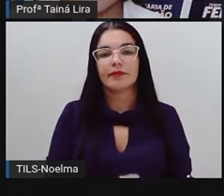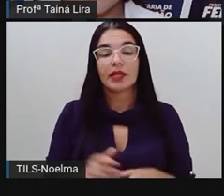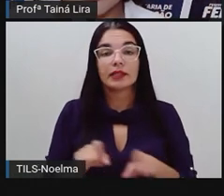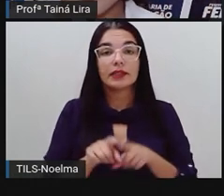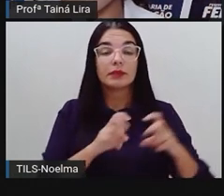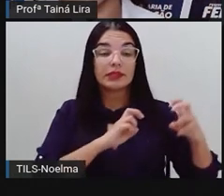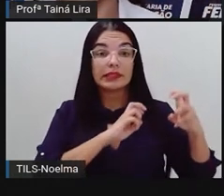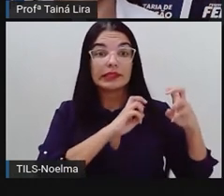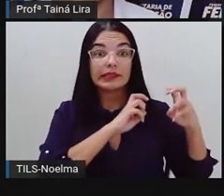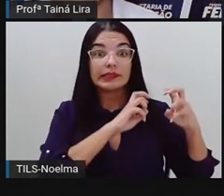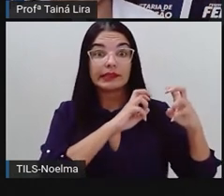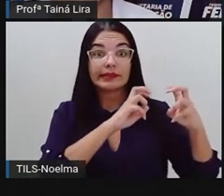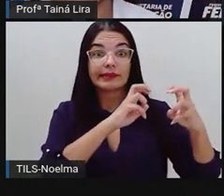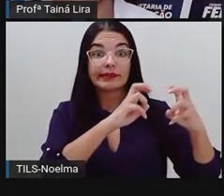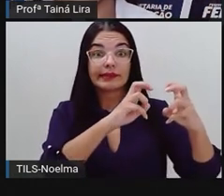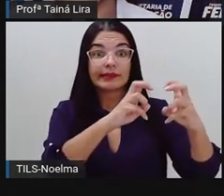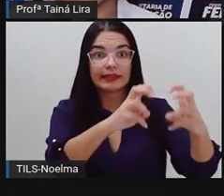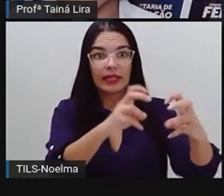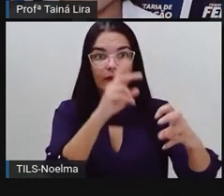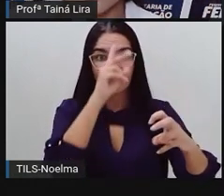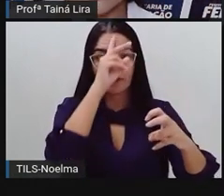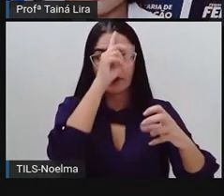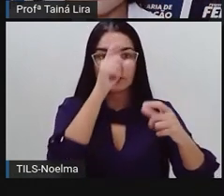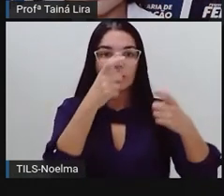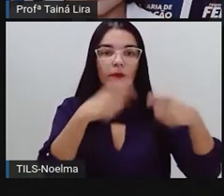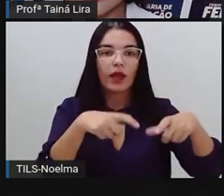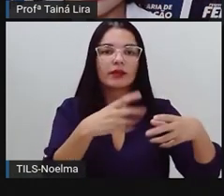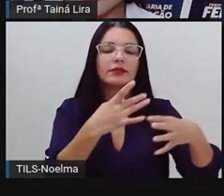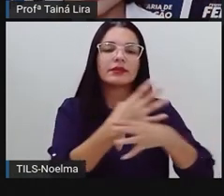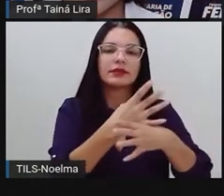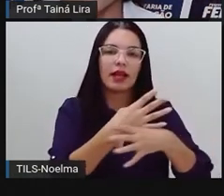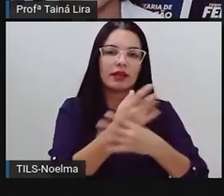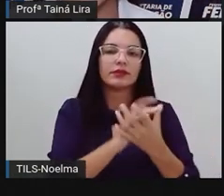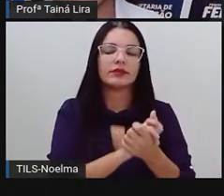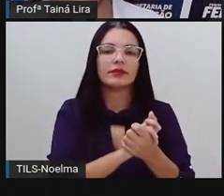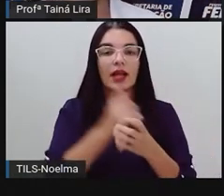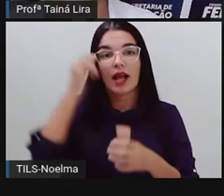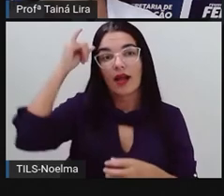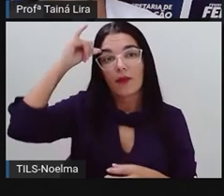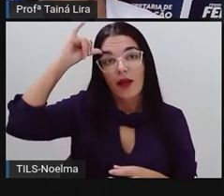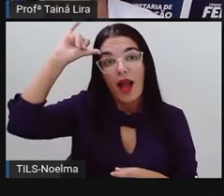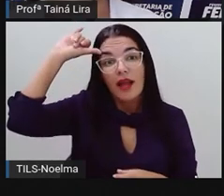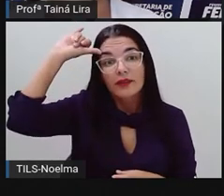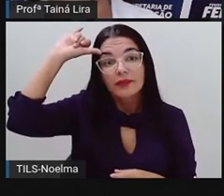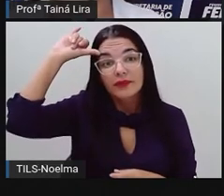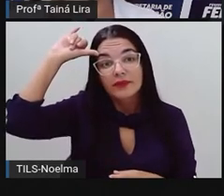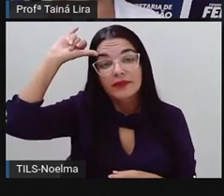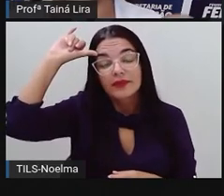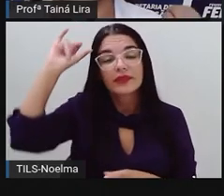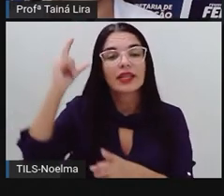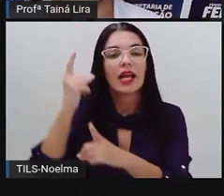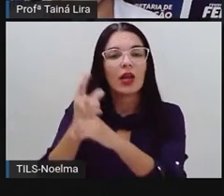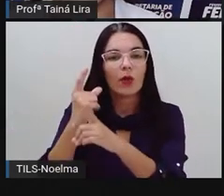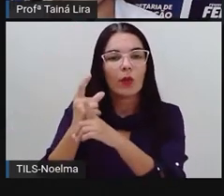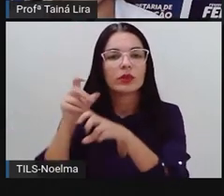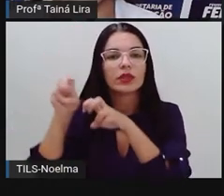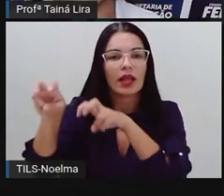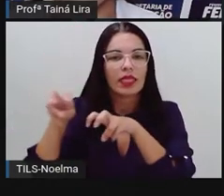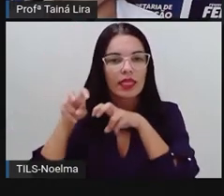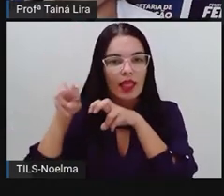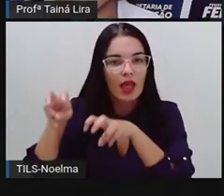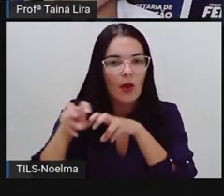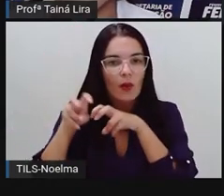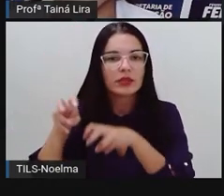trânsito mais intenso geralmente encontramos aí na região urbana o gado geralmente encontramos na região